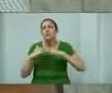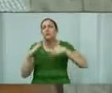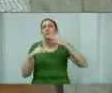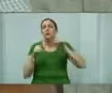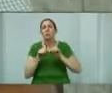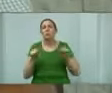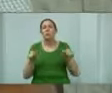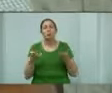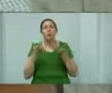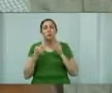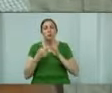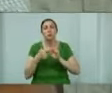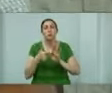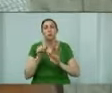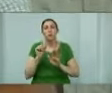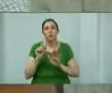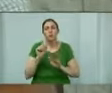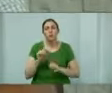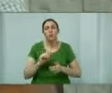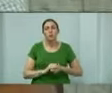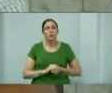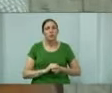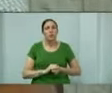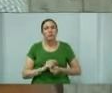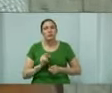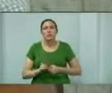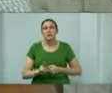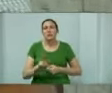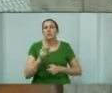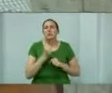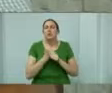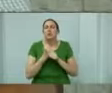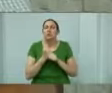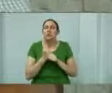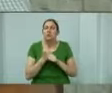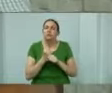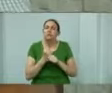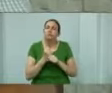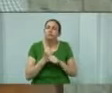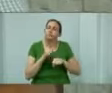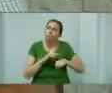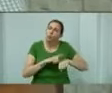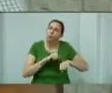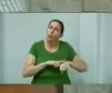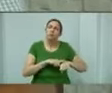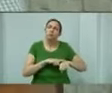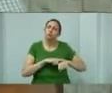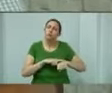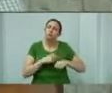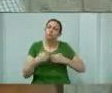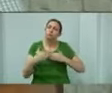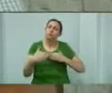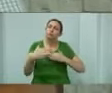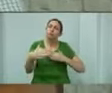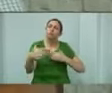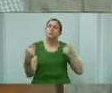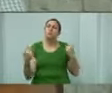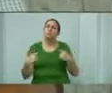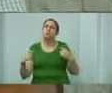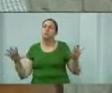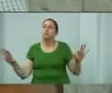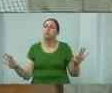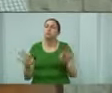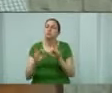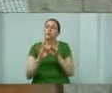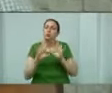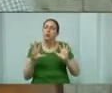eu quero reforçar para vocês. Em todos os momentos, nós vamos precisar de todos. Todos, de verdade, todos.